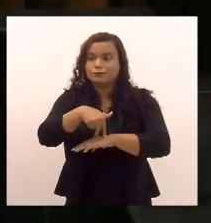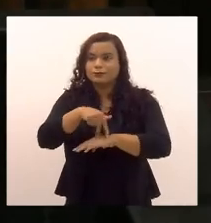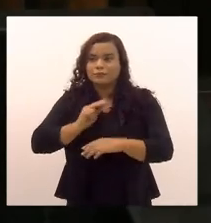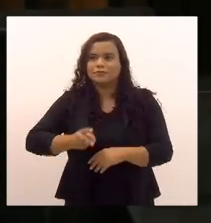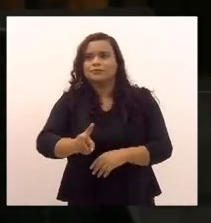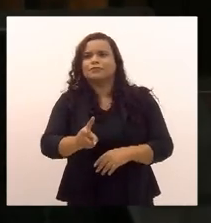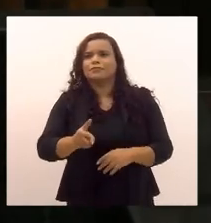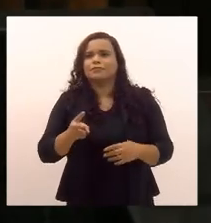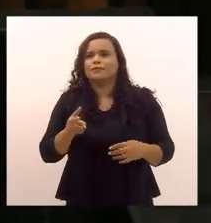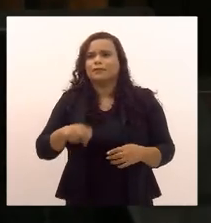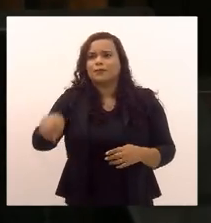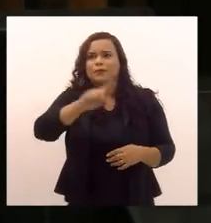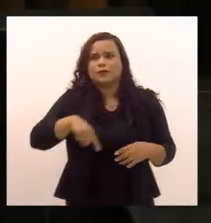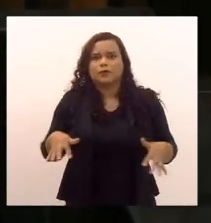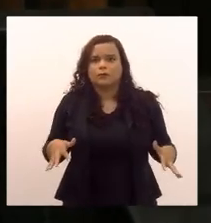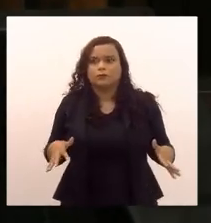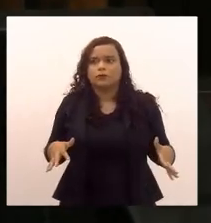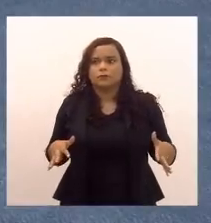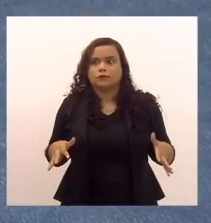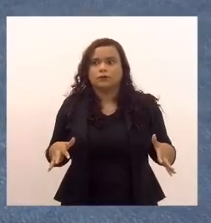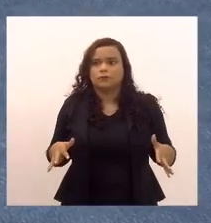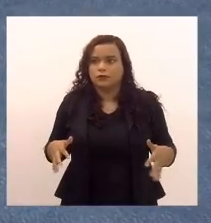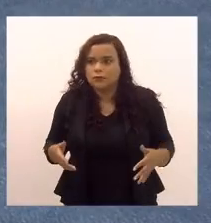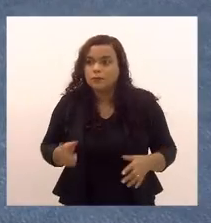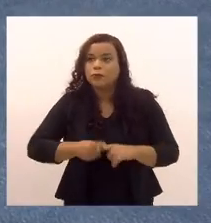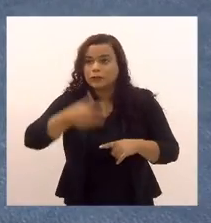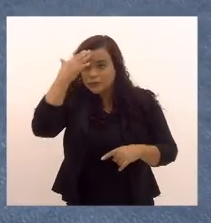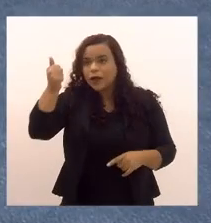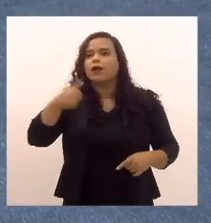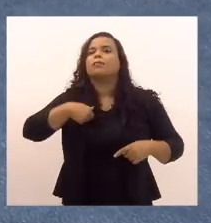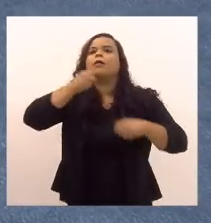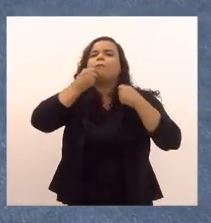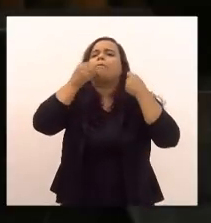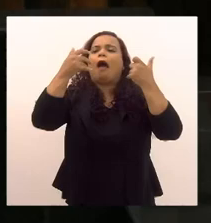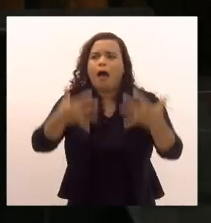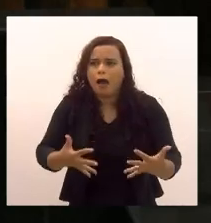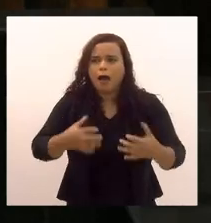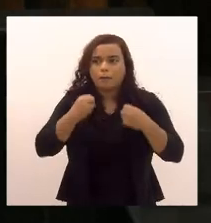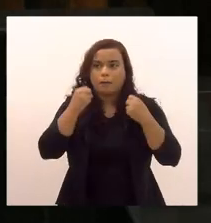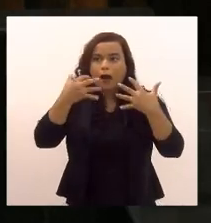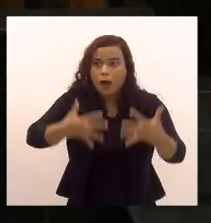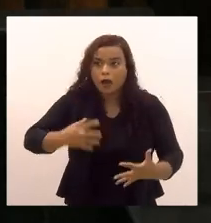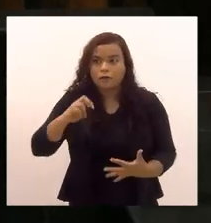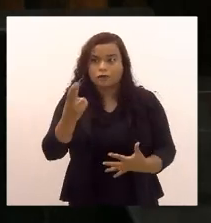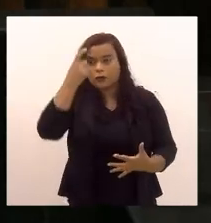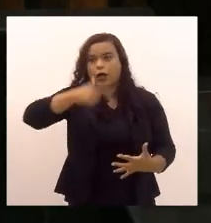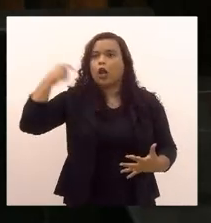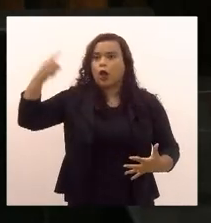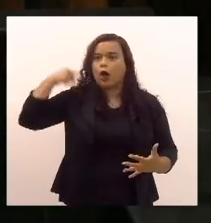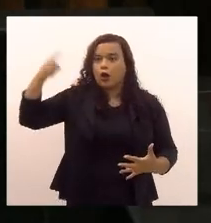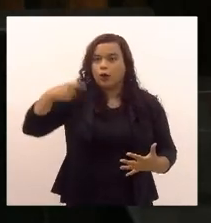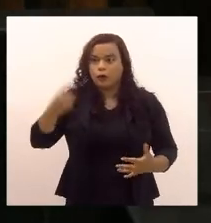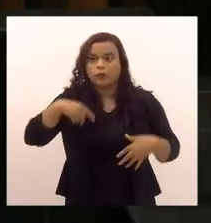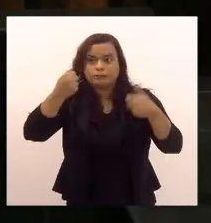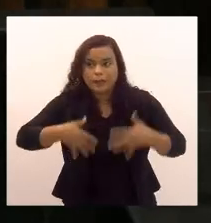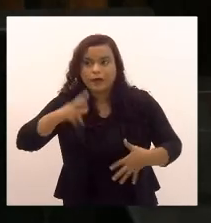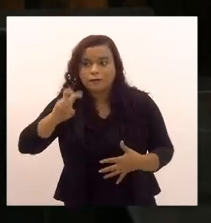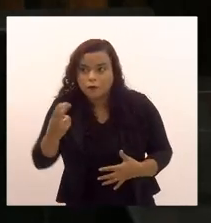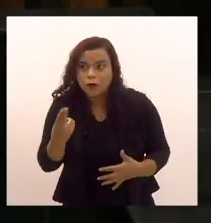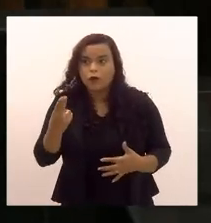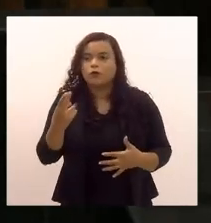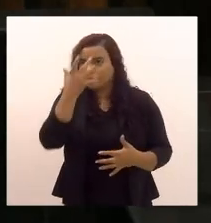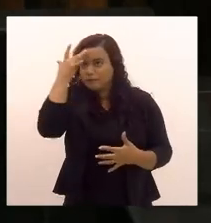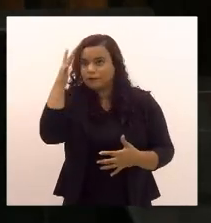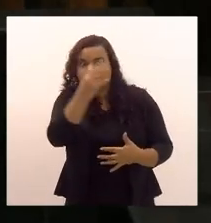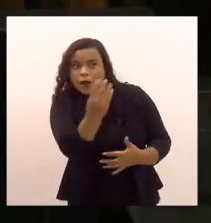Tribuna todo mundo já treme porque sabe lá vem bomba esse louco esse doido Agora vai falar o